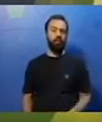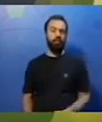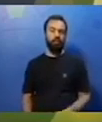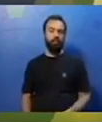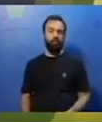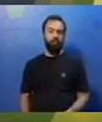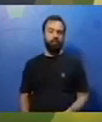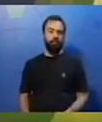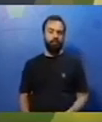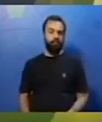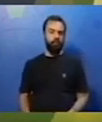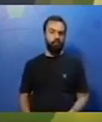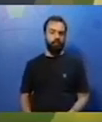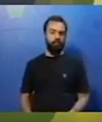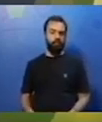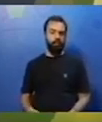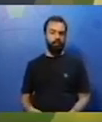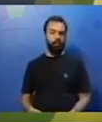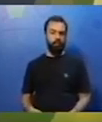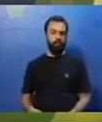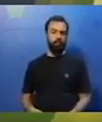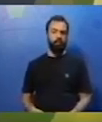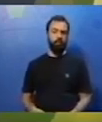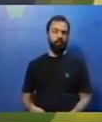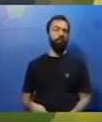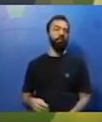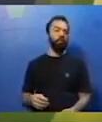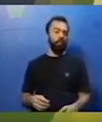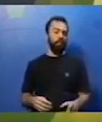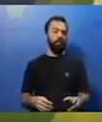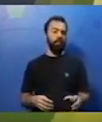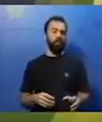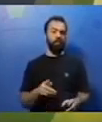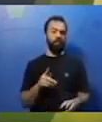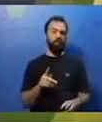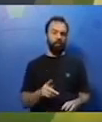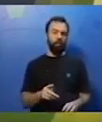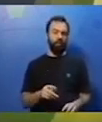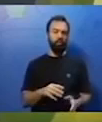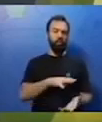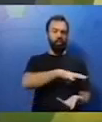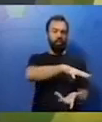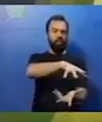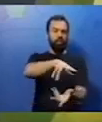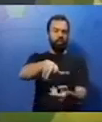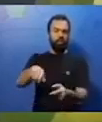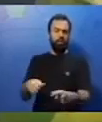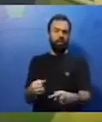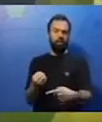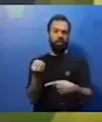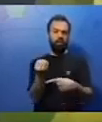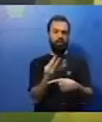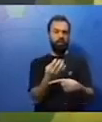equivalentes têm o mesmo valor numérico. O que isso significa?